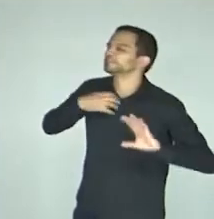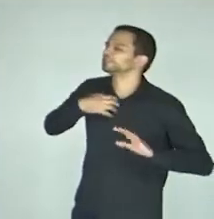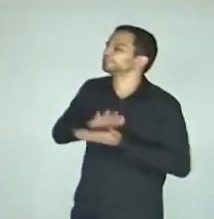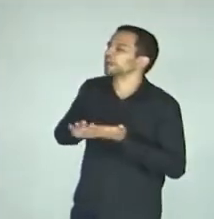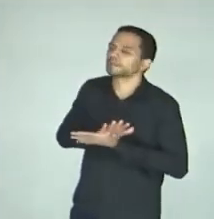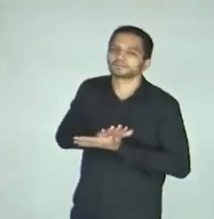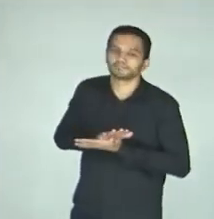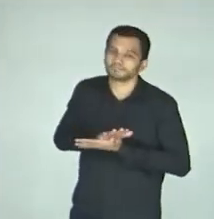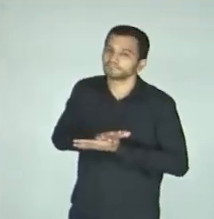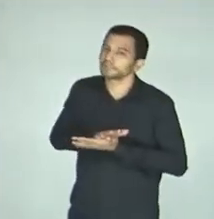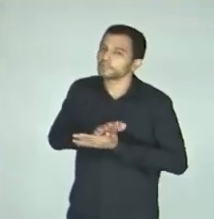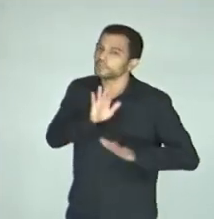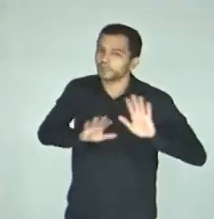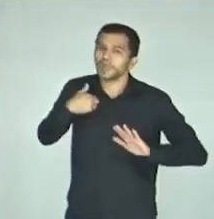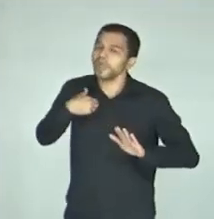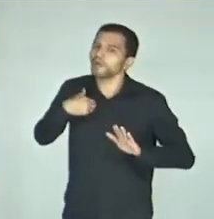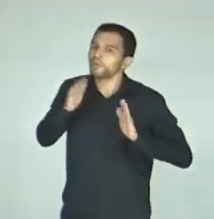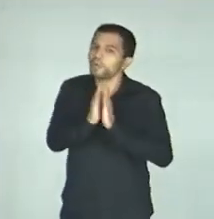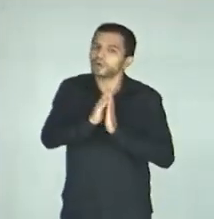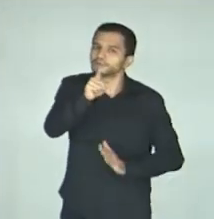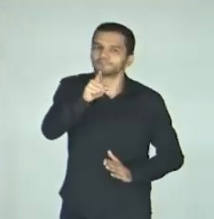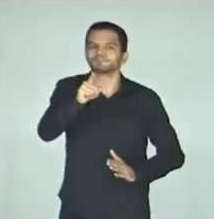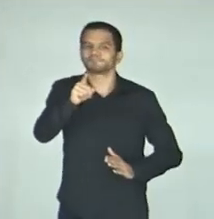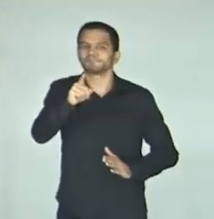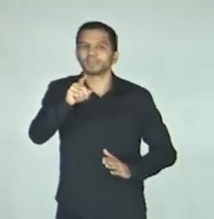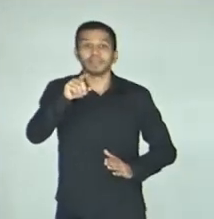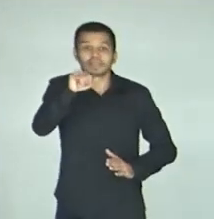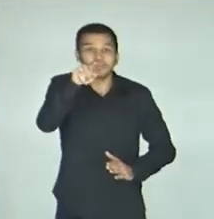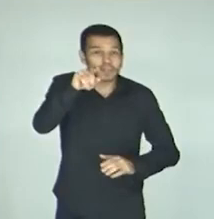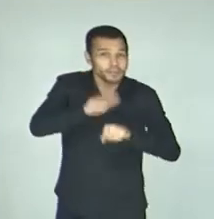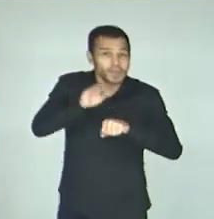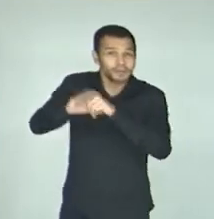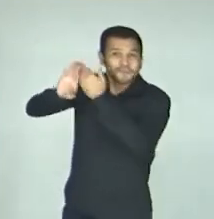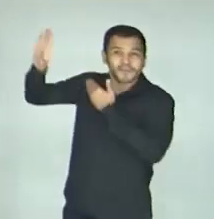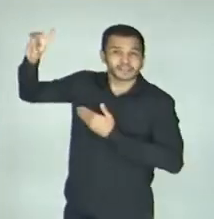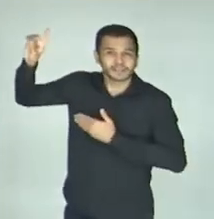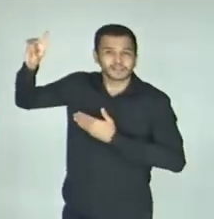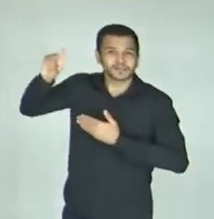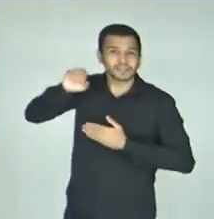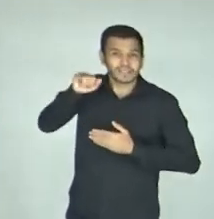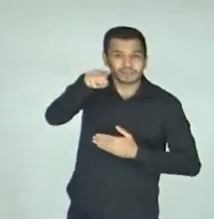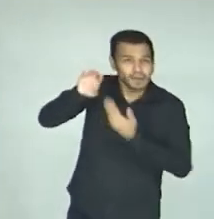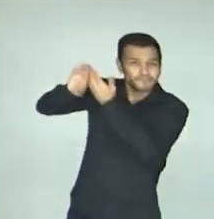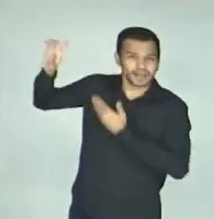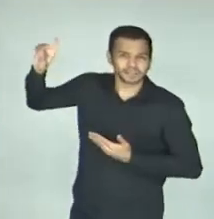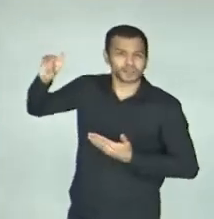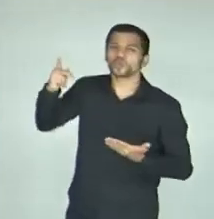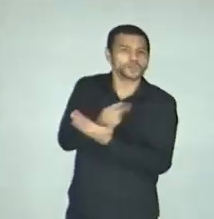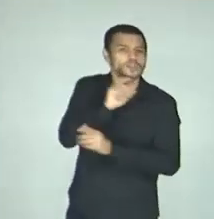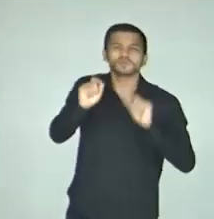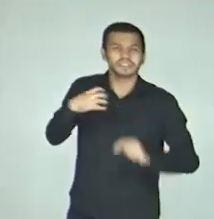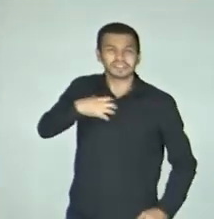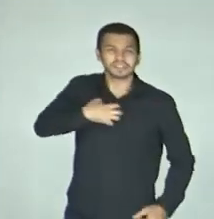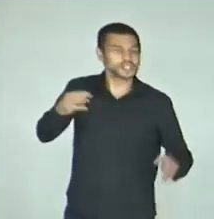eu vou orar por você música A Gente Faz fora do plano de Deus traz dor quem define o que é